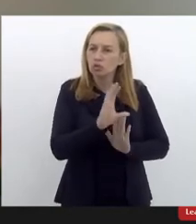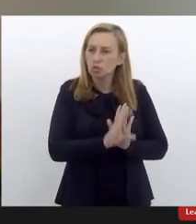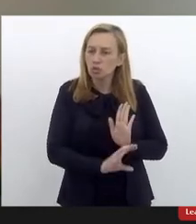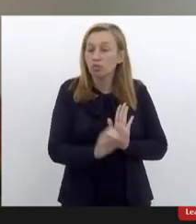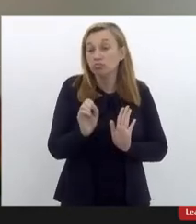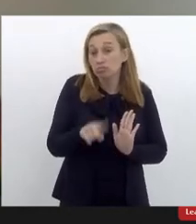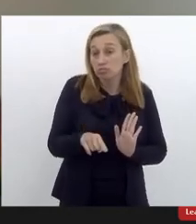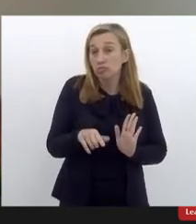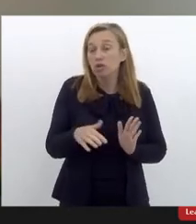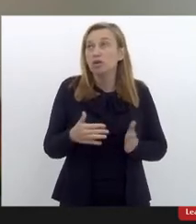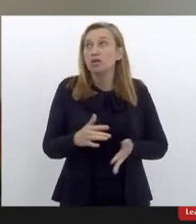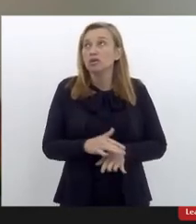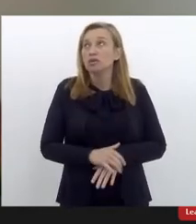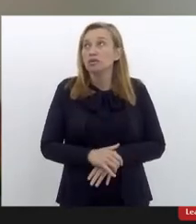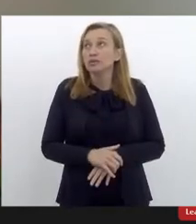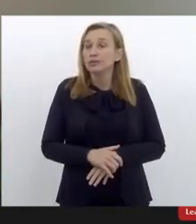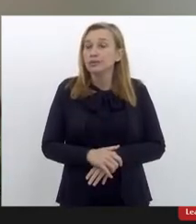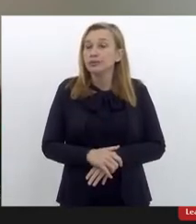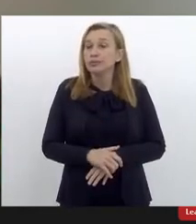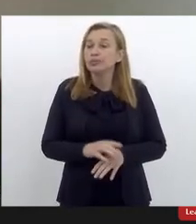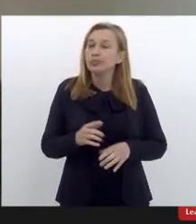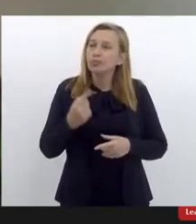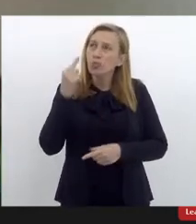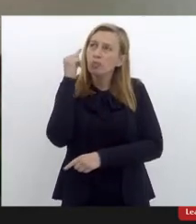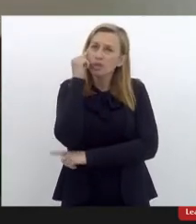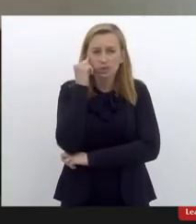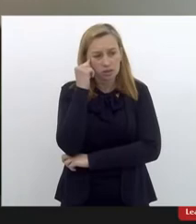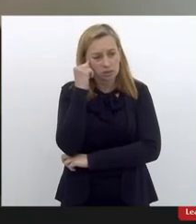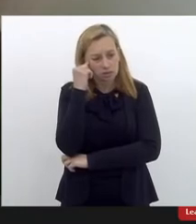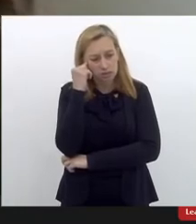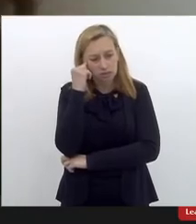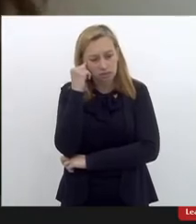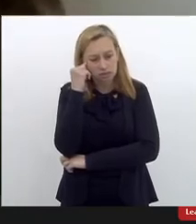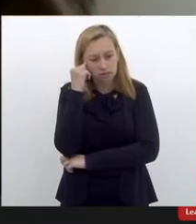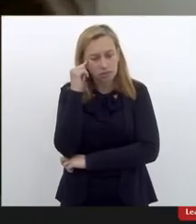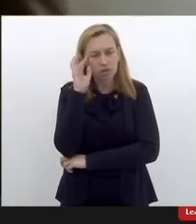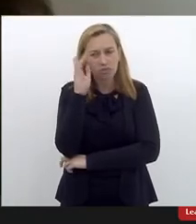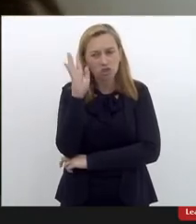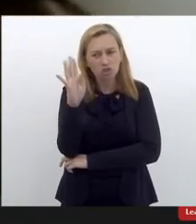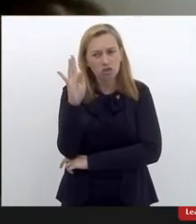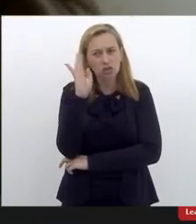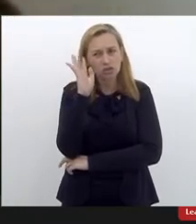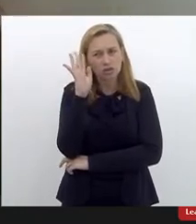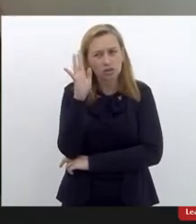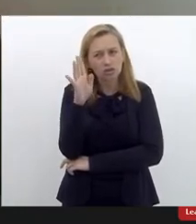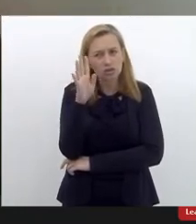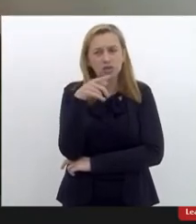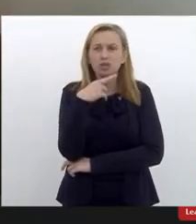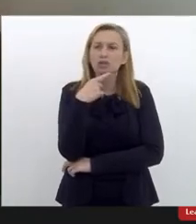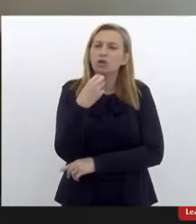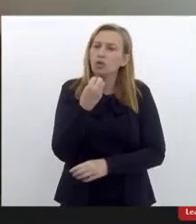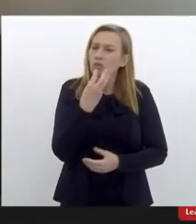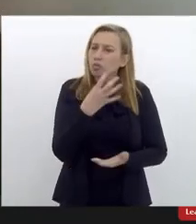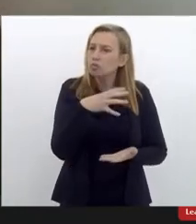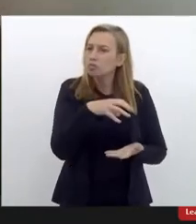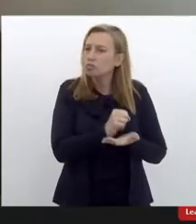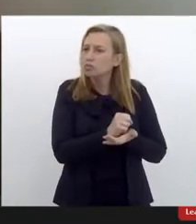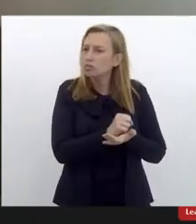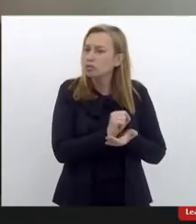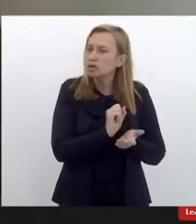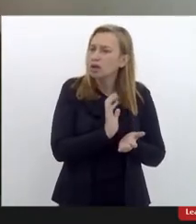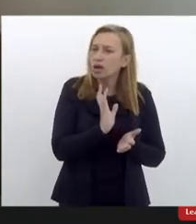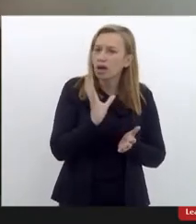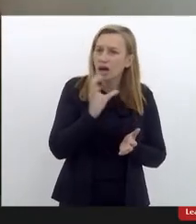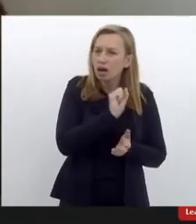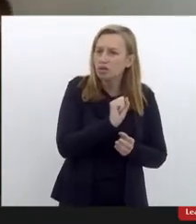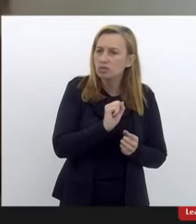né? Mas eu fiquei pensando, né, imaginando que se foi feita uma matrícula automática, assim, se